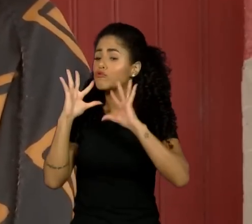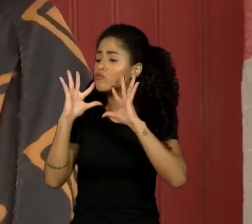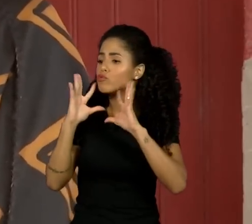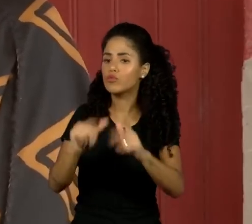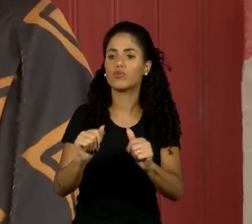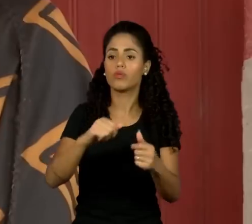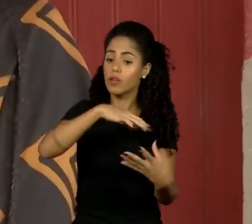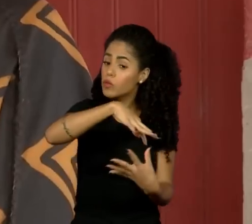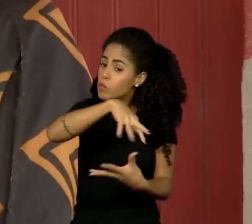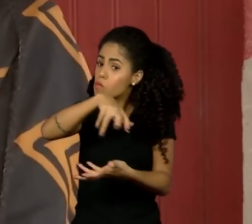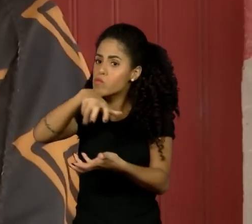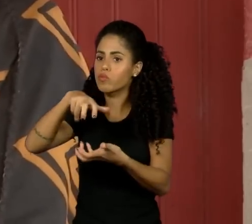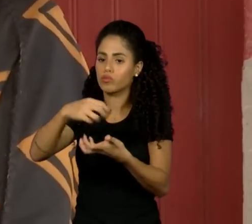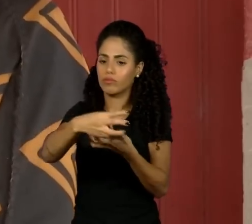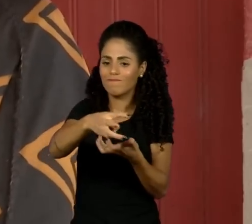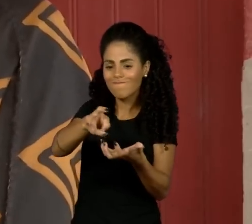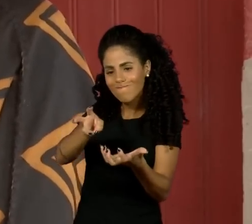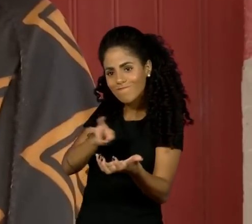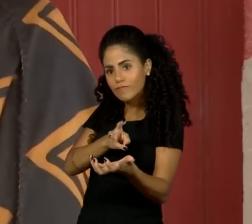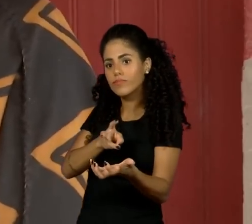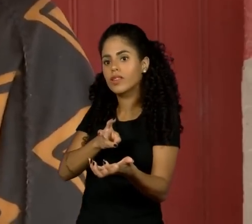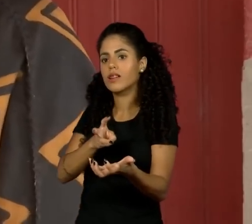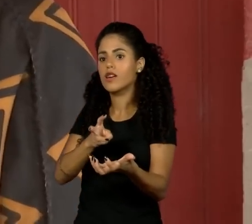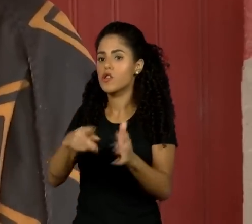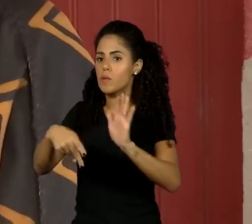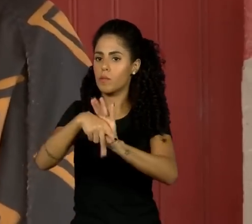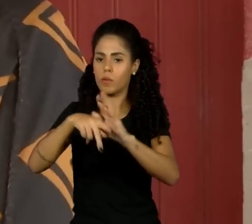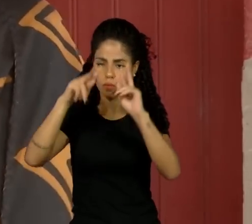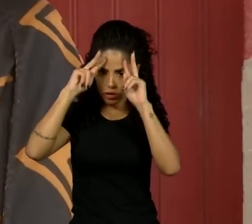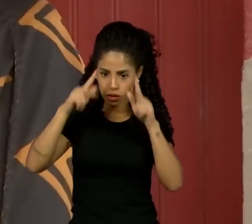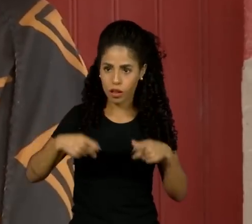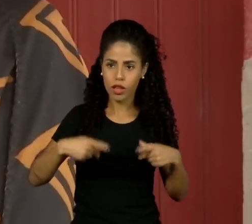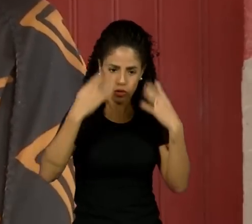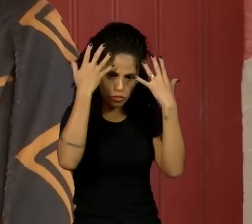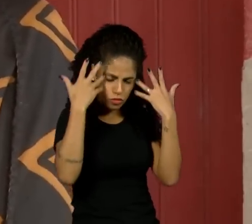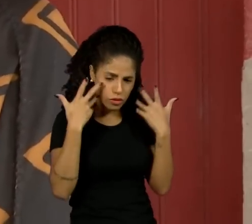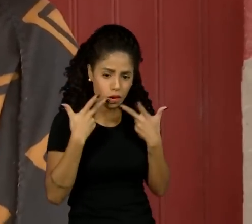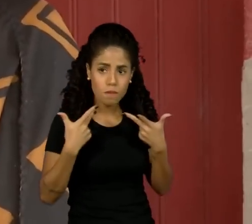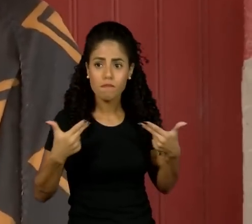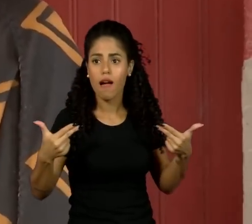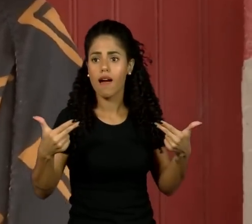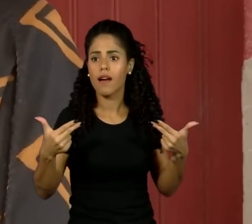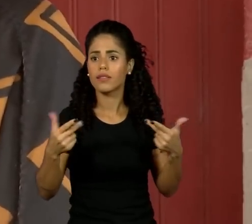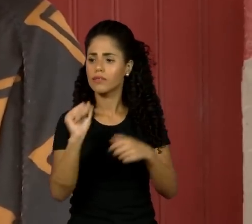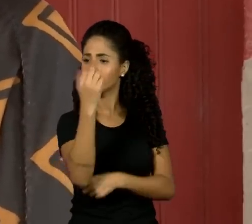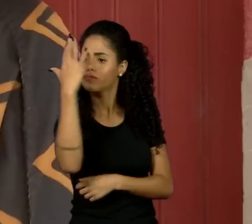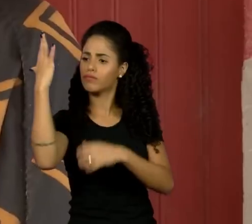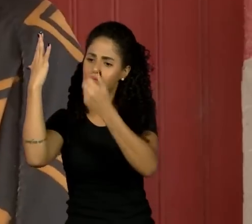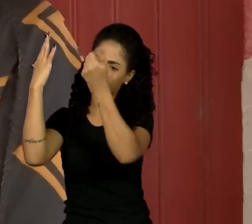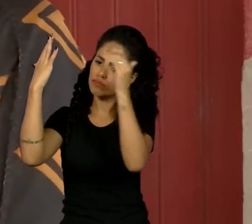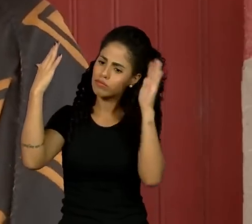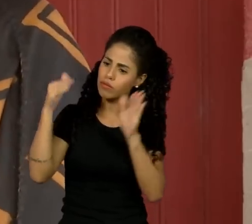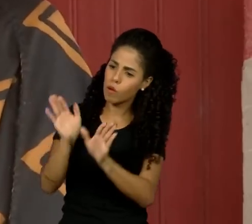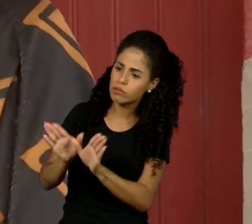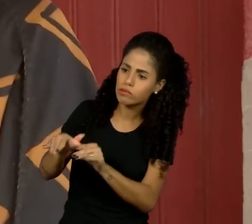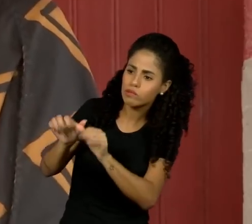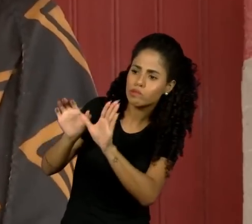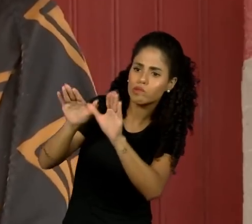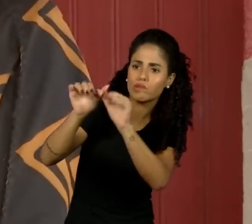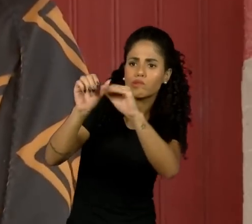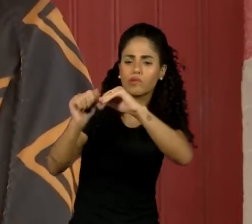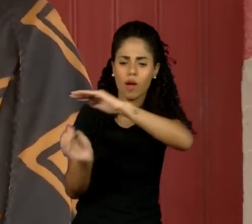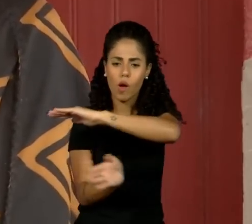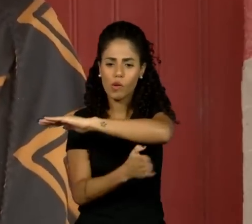do planeta, da raça humana, da raça animal, entendeu? Das árvores, dos peixes, da água,